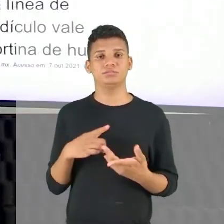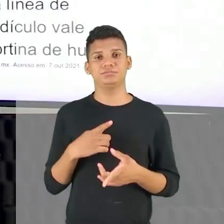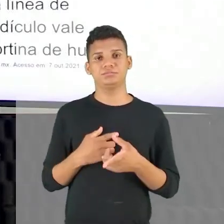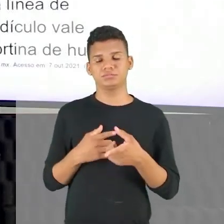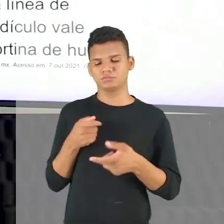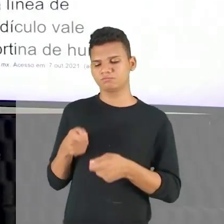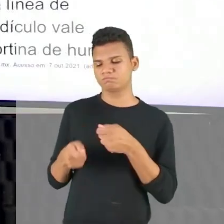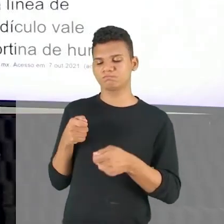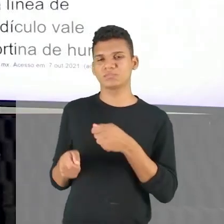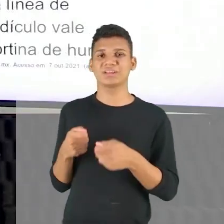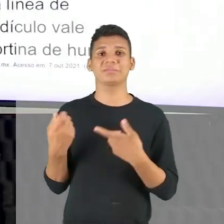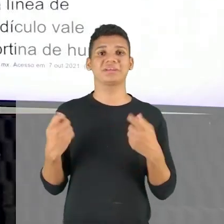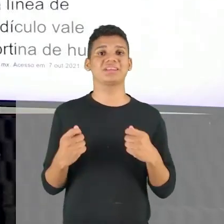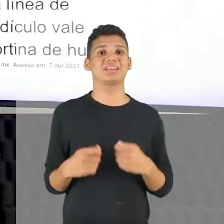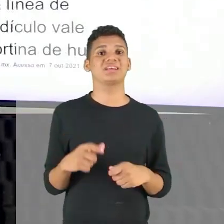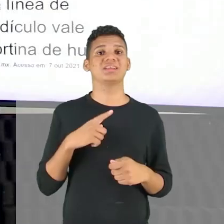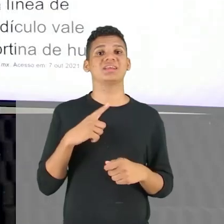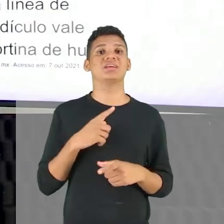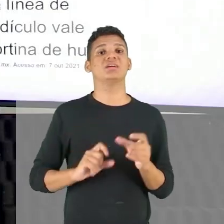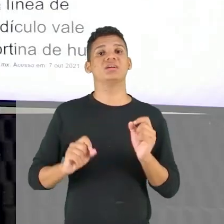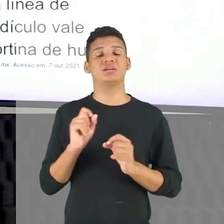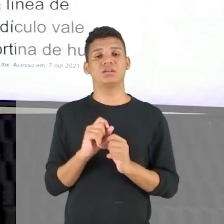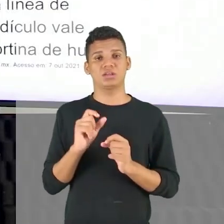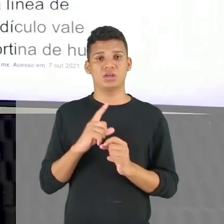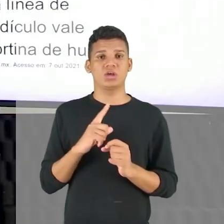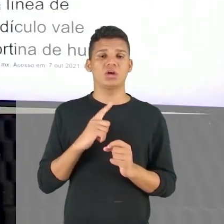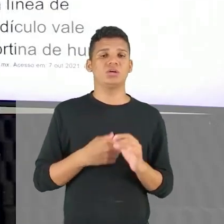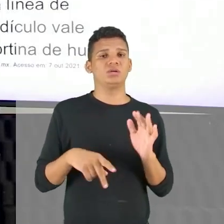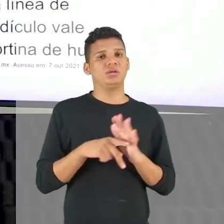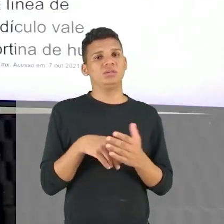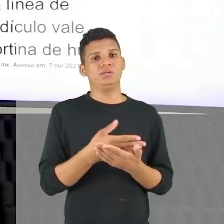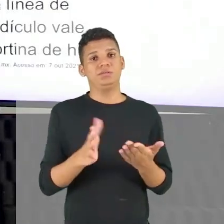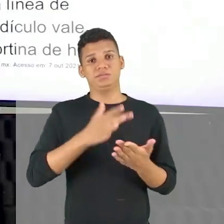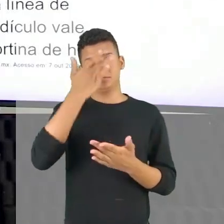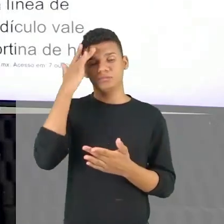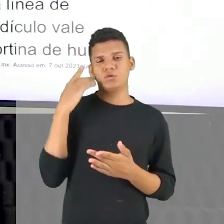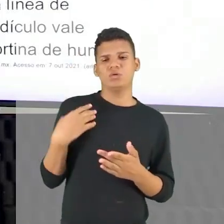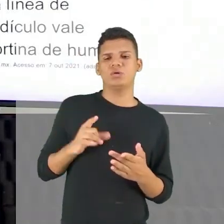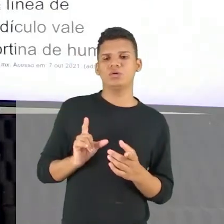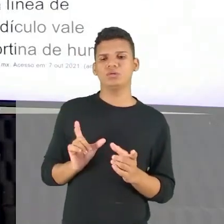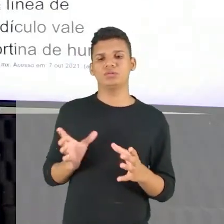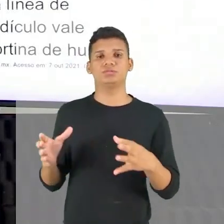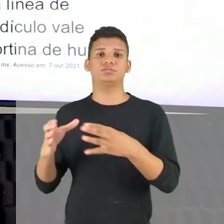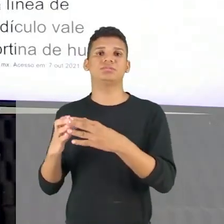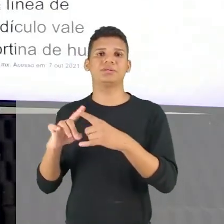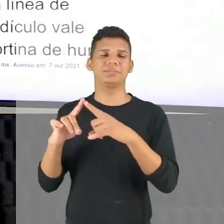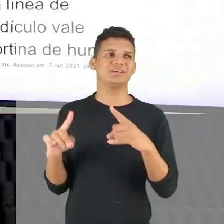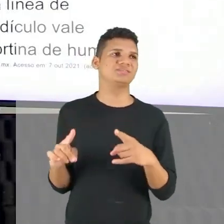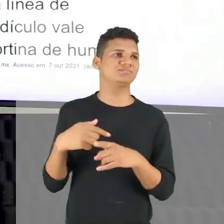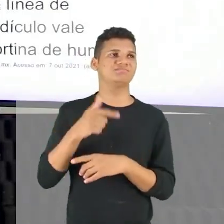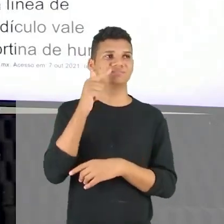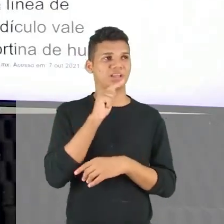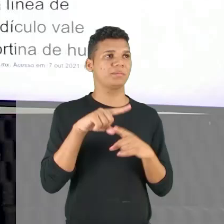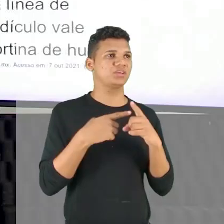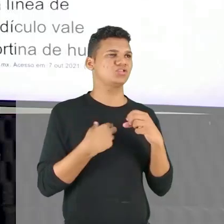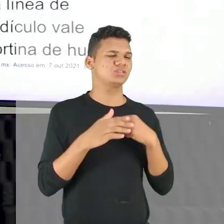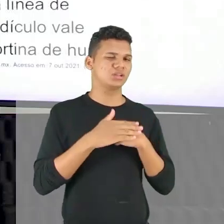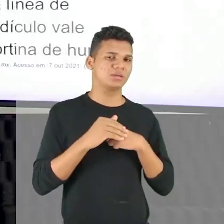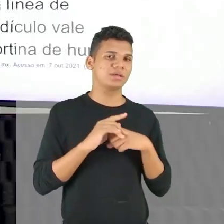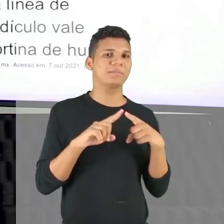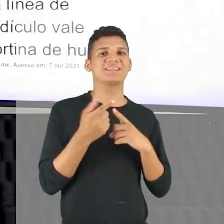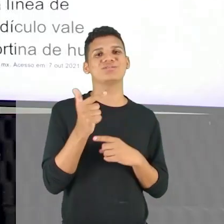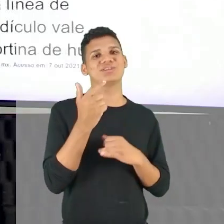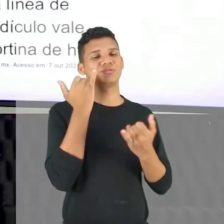manipulador, deve ter uma base de cidadãos, uma pequena parte de cidadãos indefesos, dóceis e